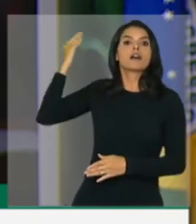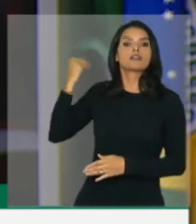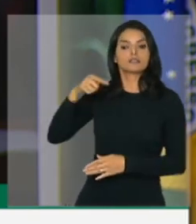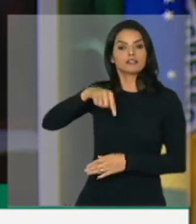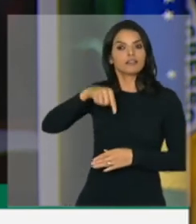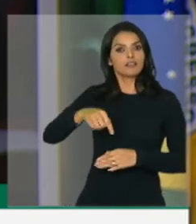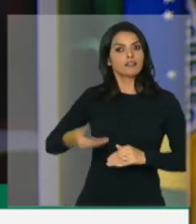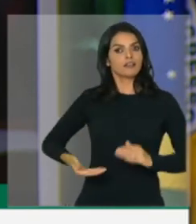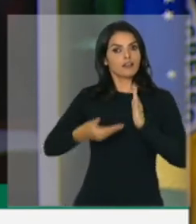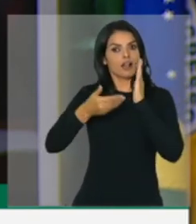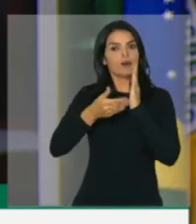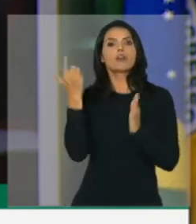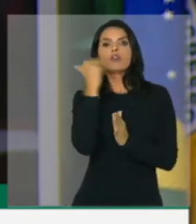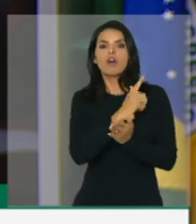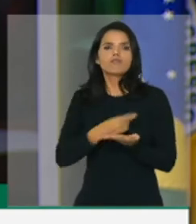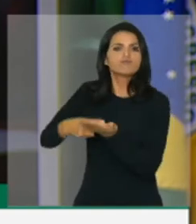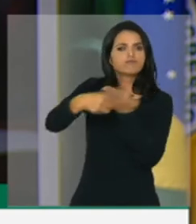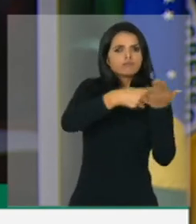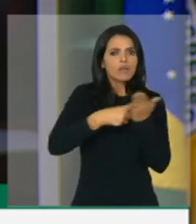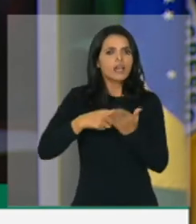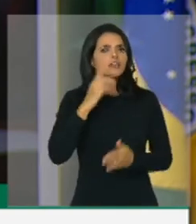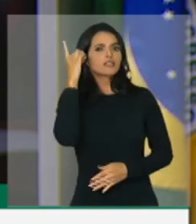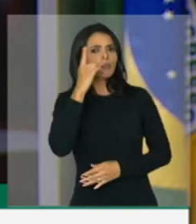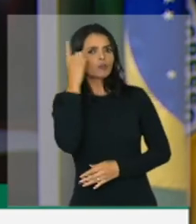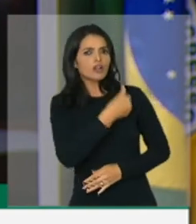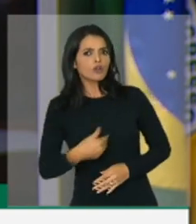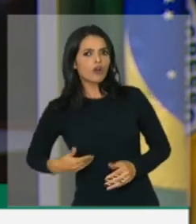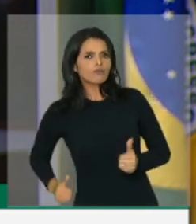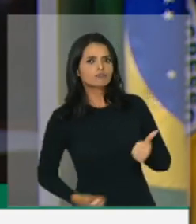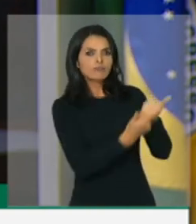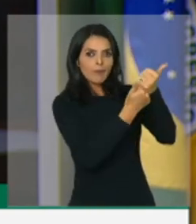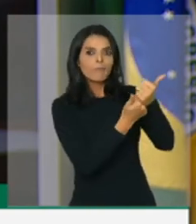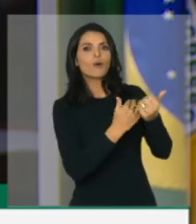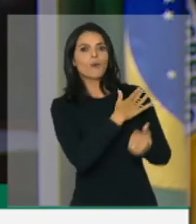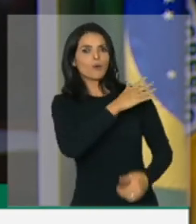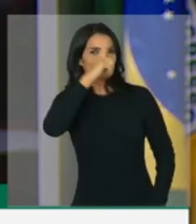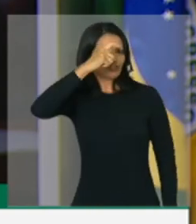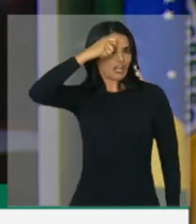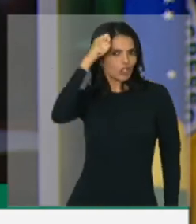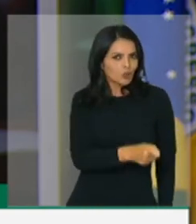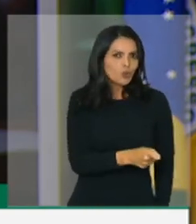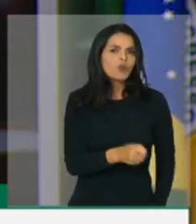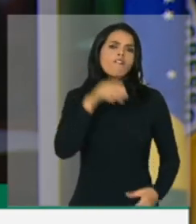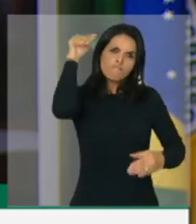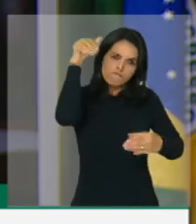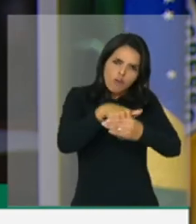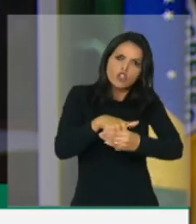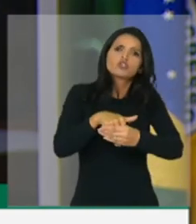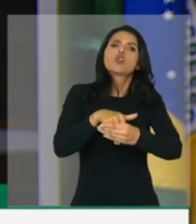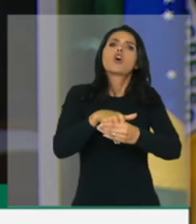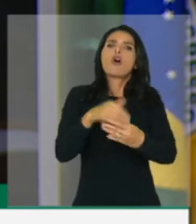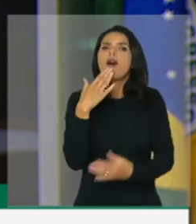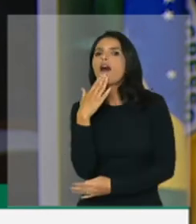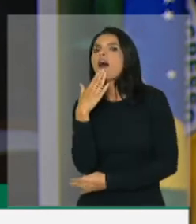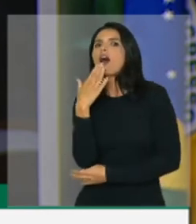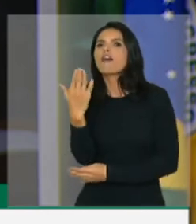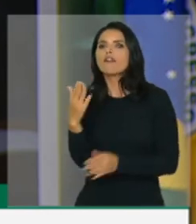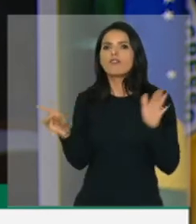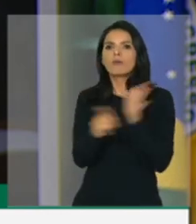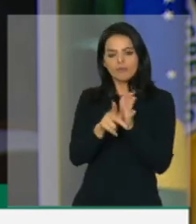consenso. E deputados governistas da base do regime, da base da ditadura, votaram a favor